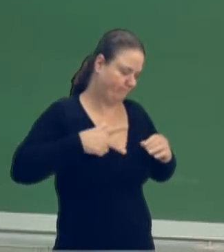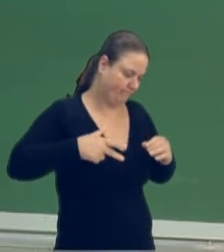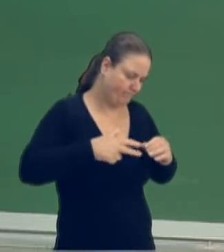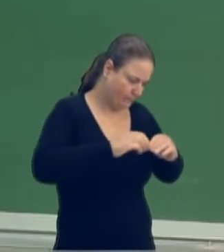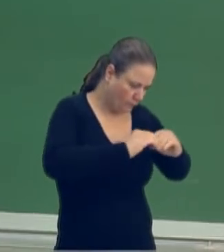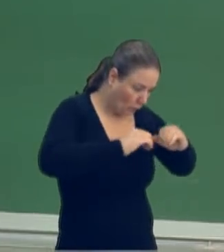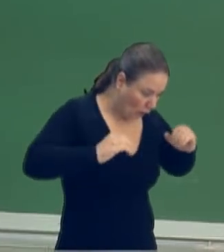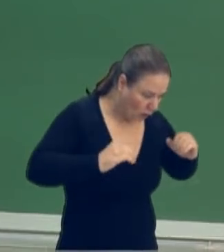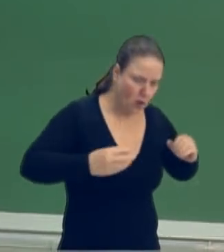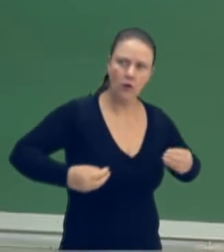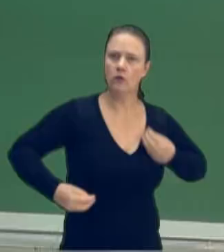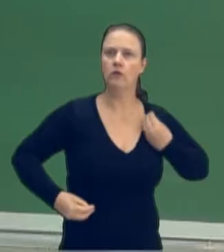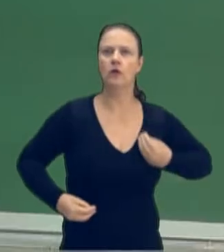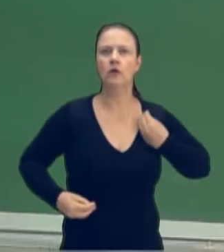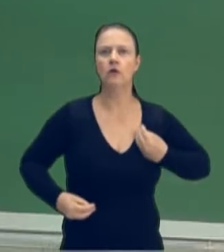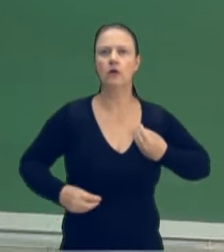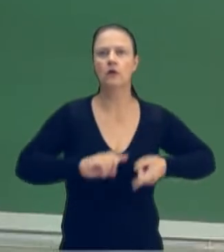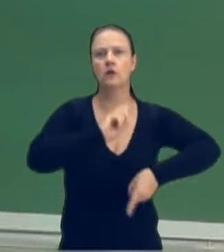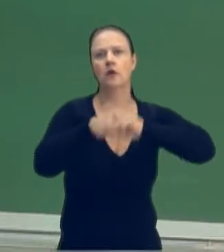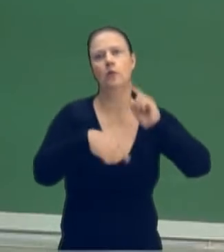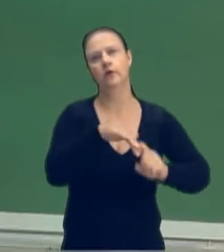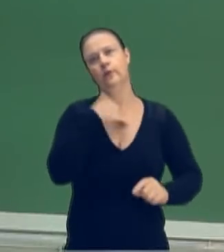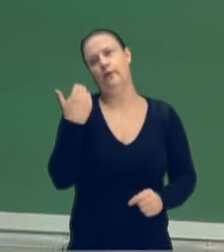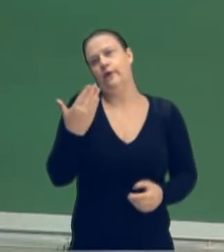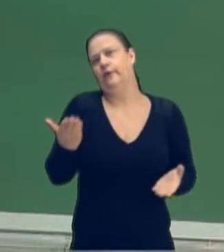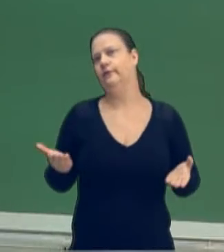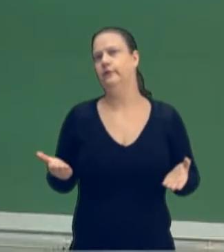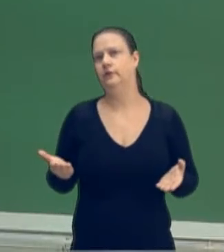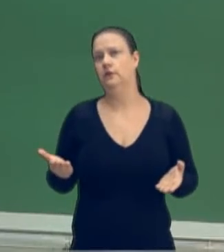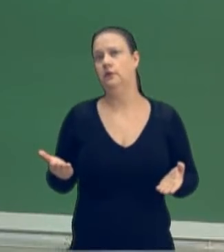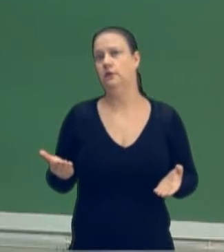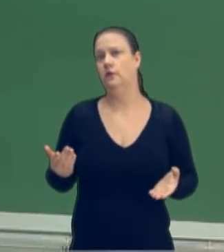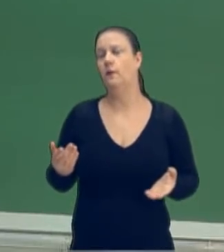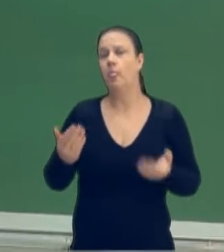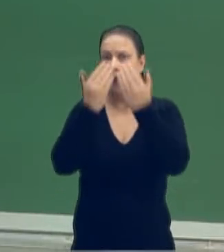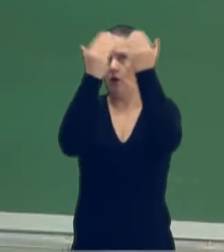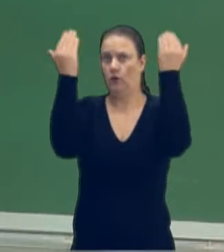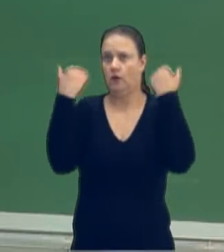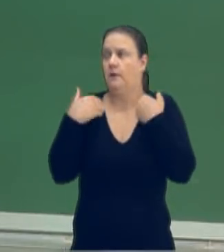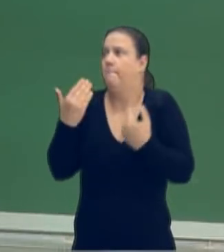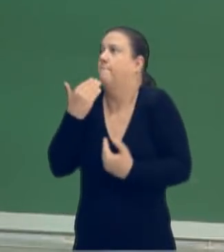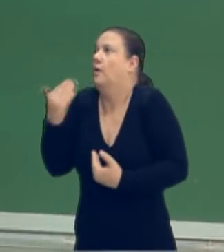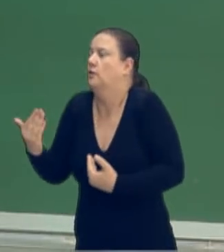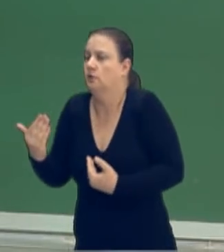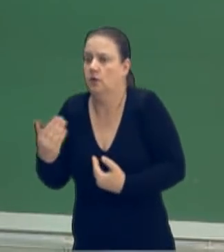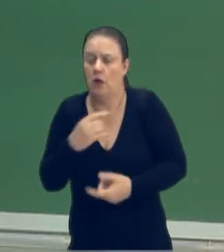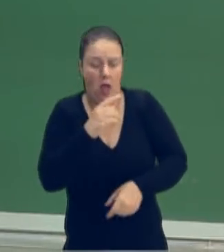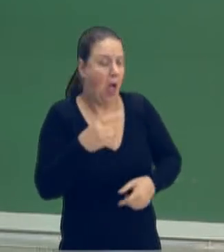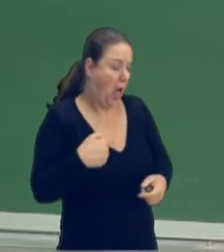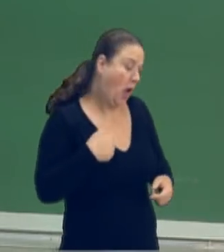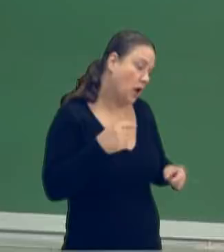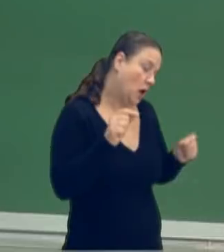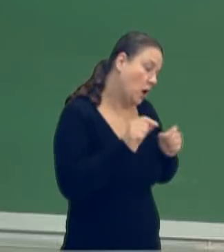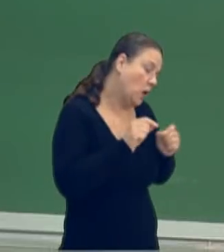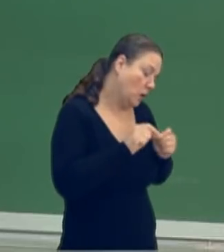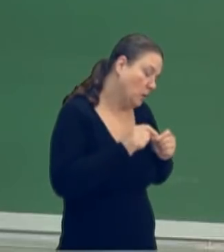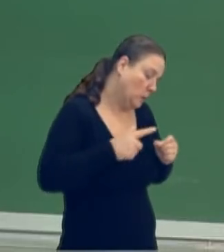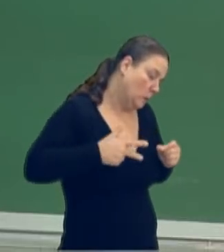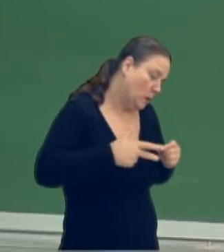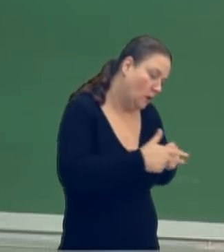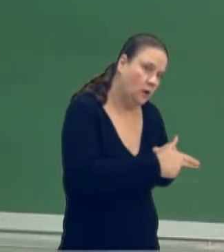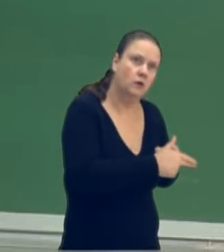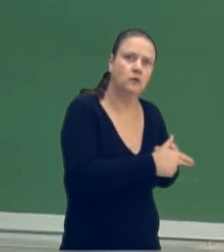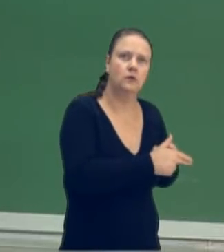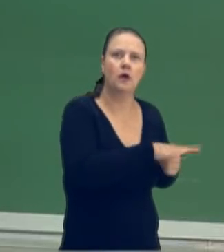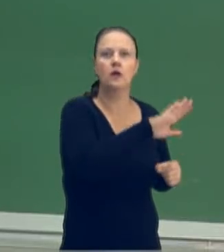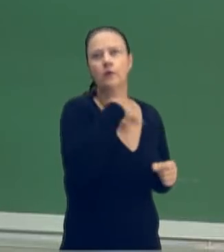para ver o que tinha dentro, acabou morrendo. Realmente os médicos cumpriram a promessa, né? Falou, vou curar a sua dor de cabeça. Isso aí é